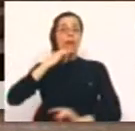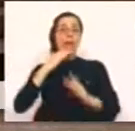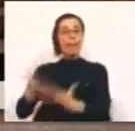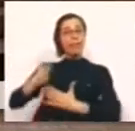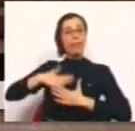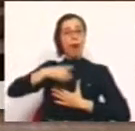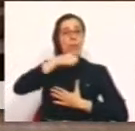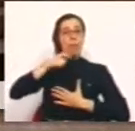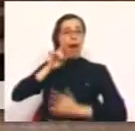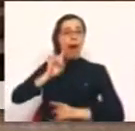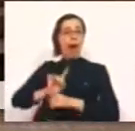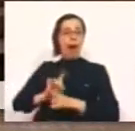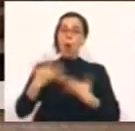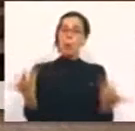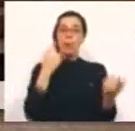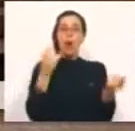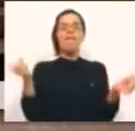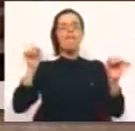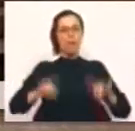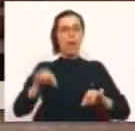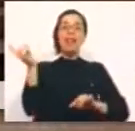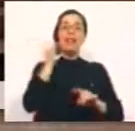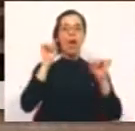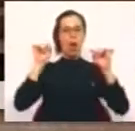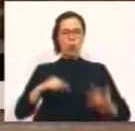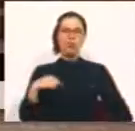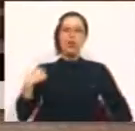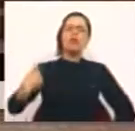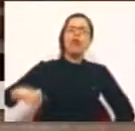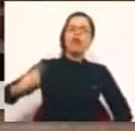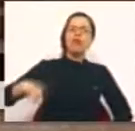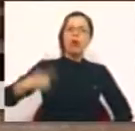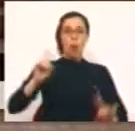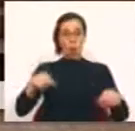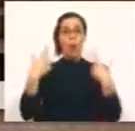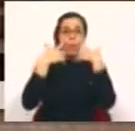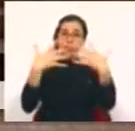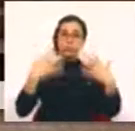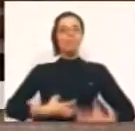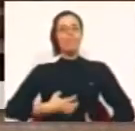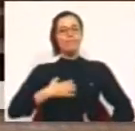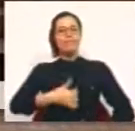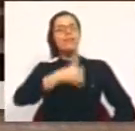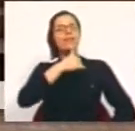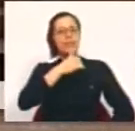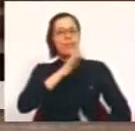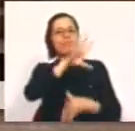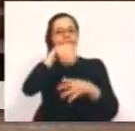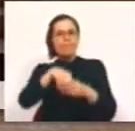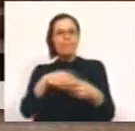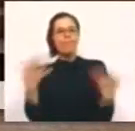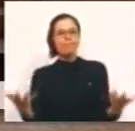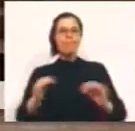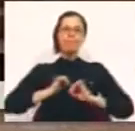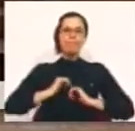nos prometeu. Voltamos hoje a falar do dia que todos os dias devia estar presente nas decisões que interferem